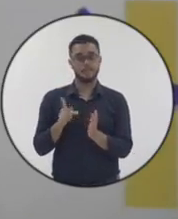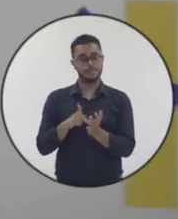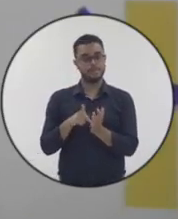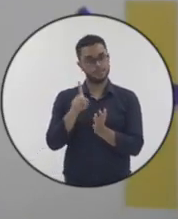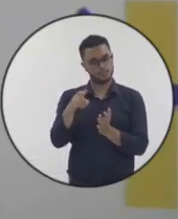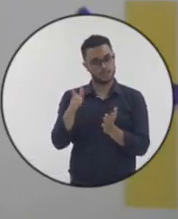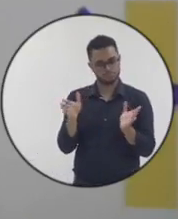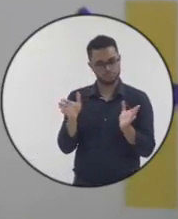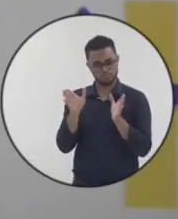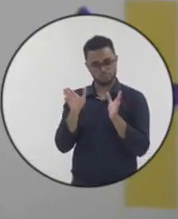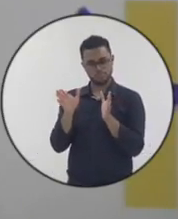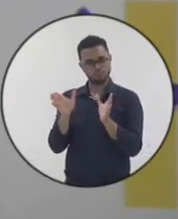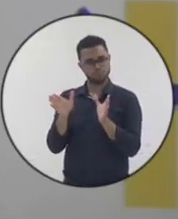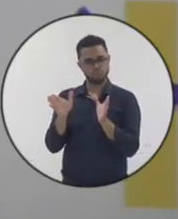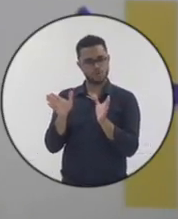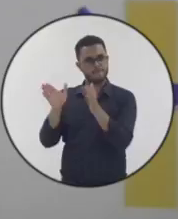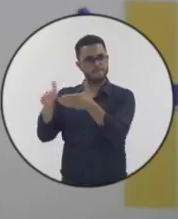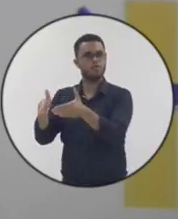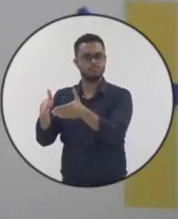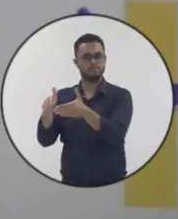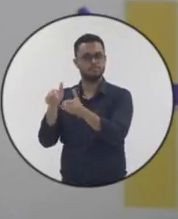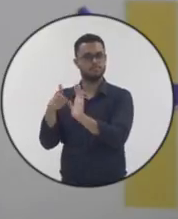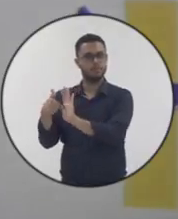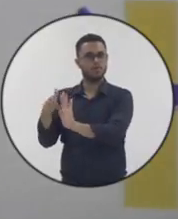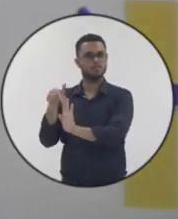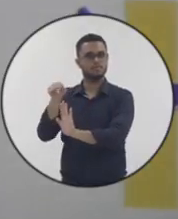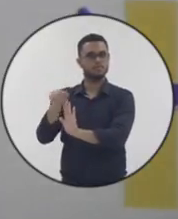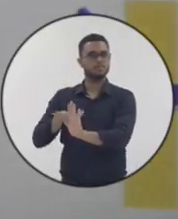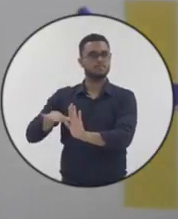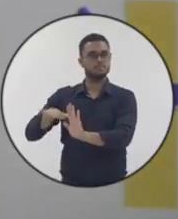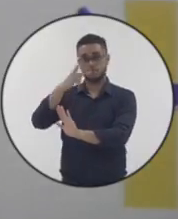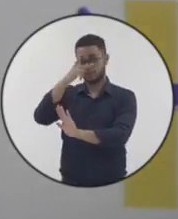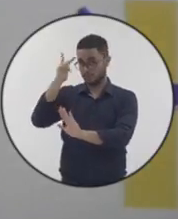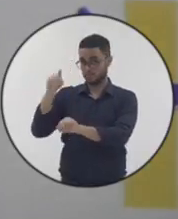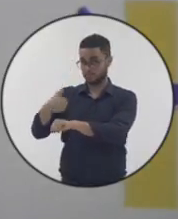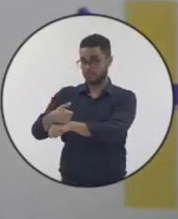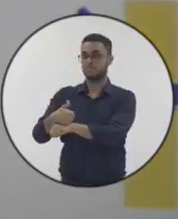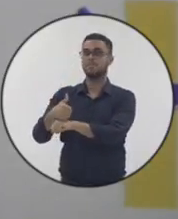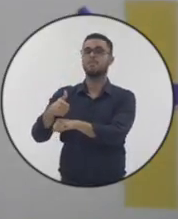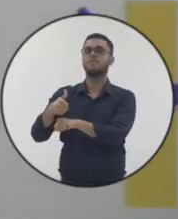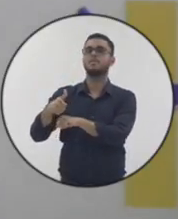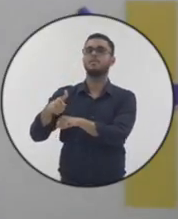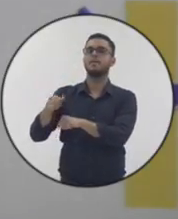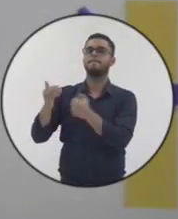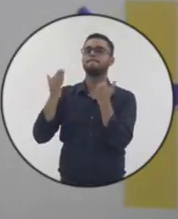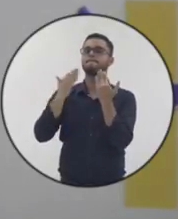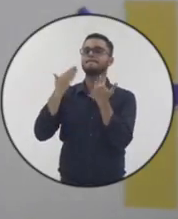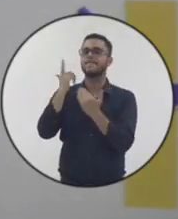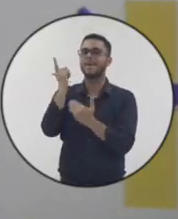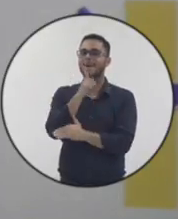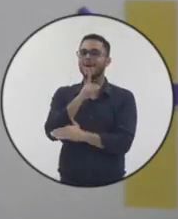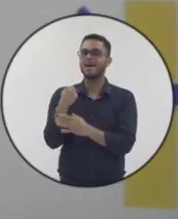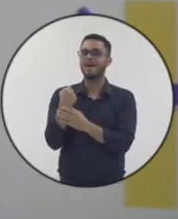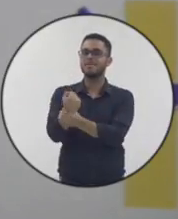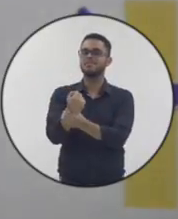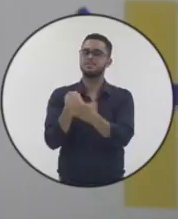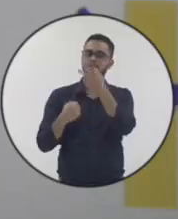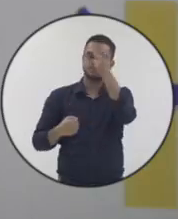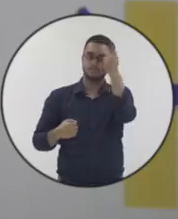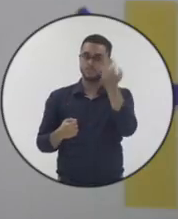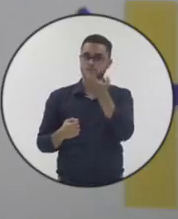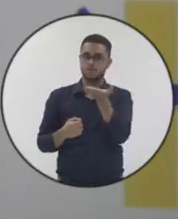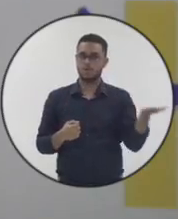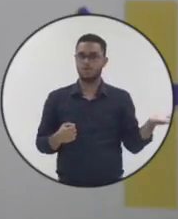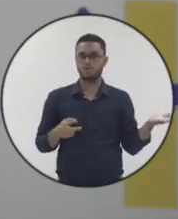direcionar, apresentar uma diretriz para os profissionais da área da psicologia que garantam essas pessoas. E aí vale ressaltar que a gente tem